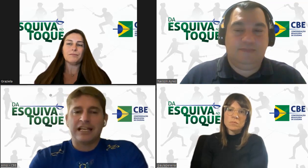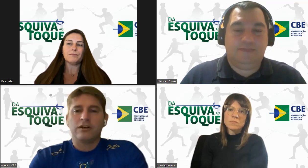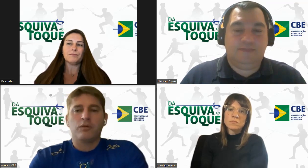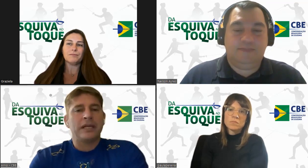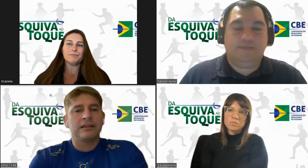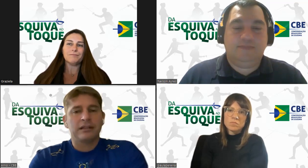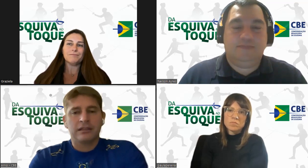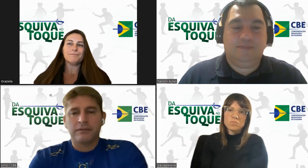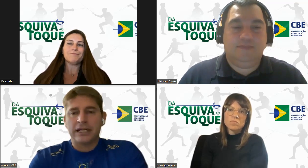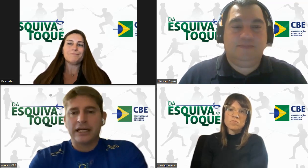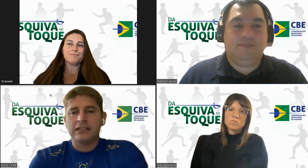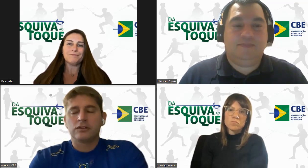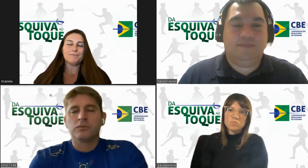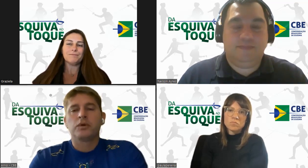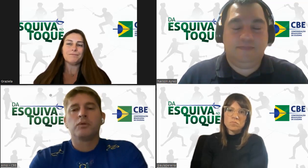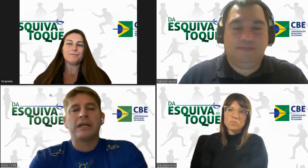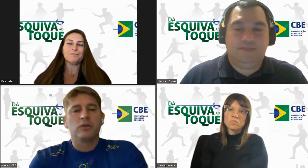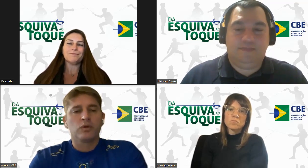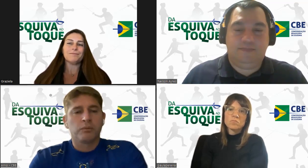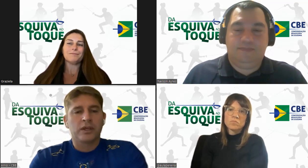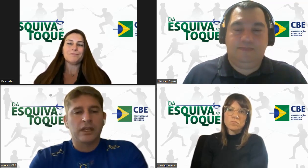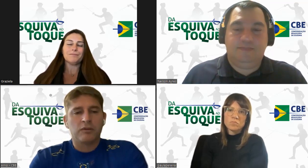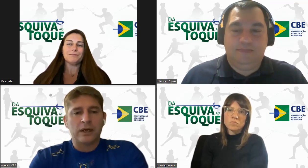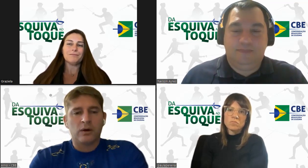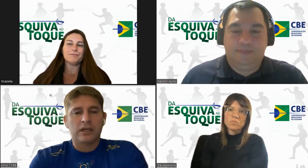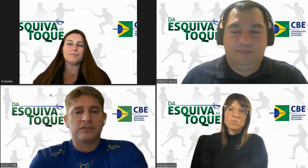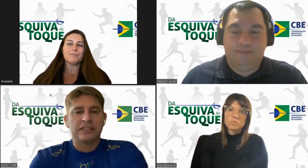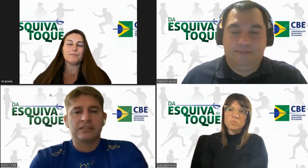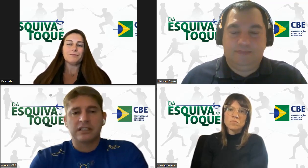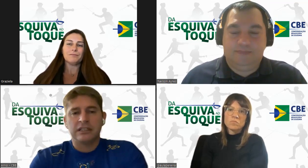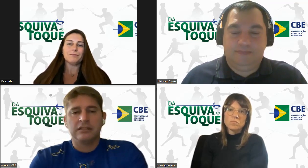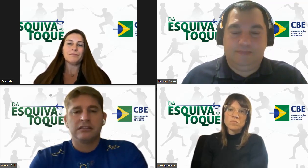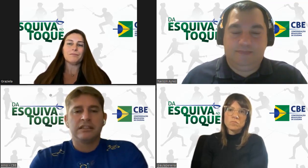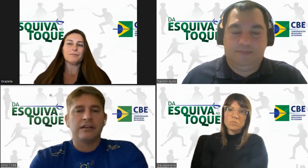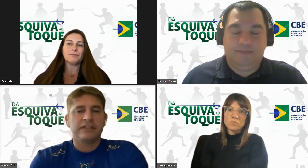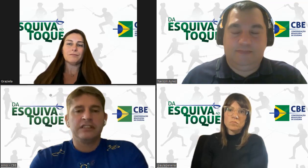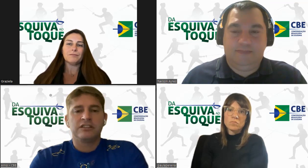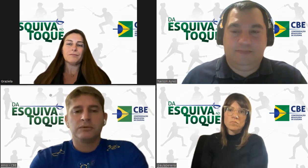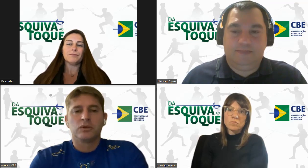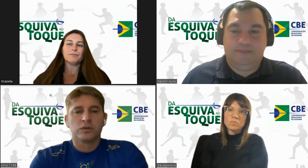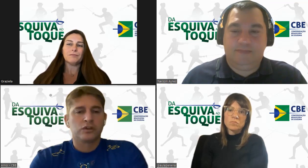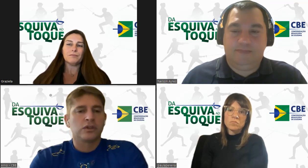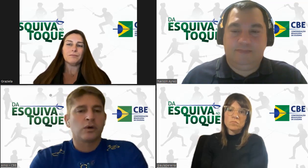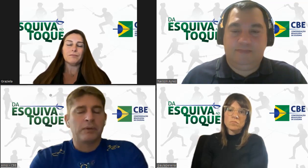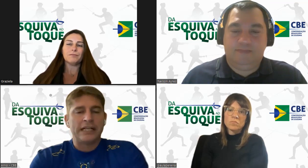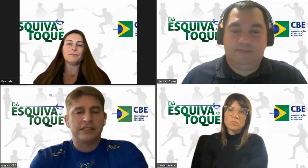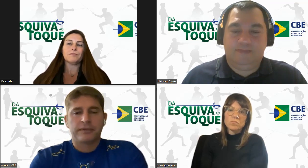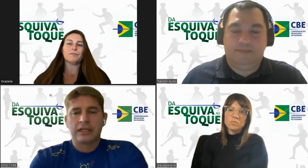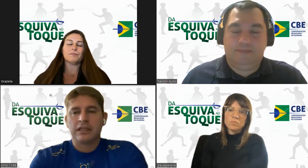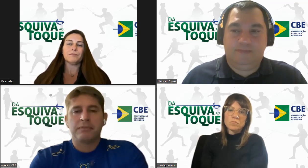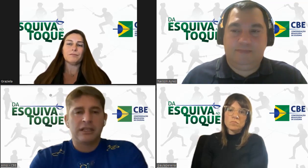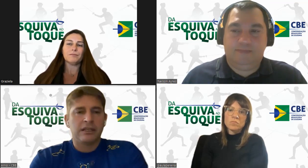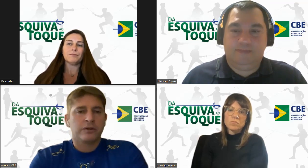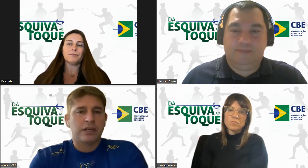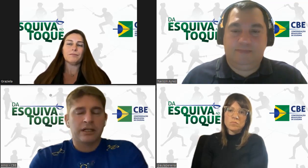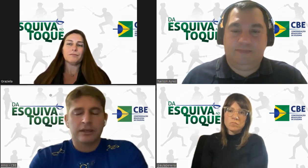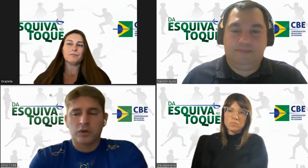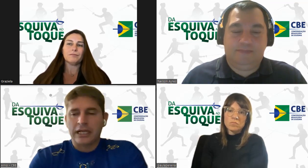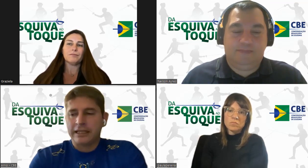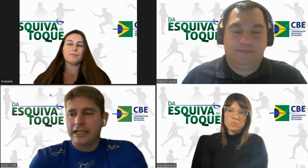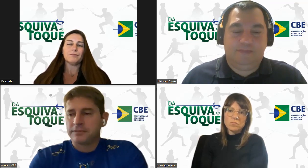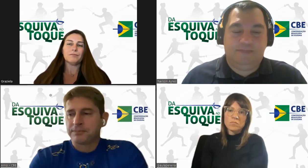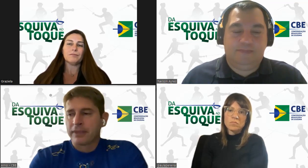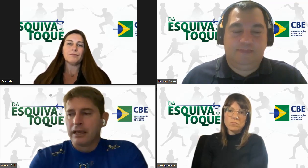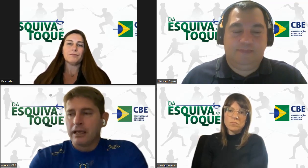em que a intensidade aumenta Ainda mais por um período um pouquinho maior às vezes 15 a 20 minutos de combate dependendo